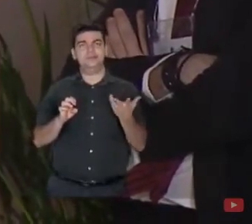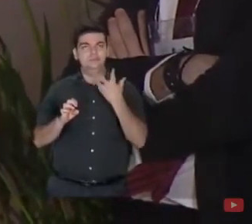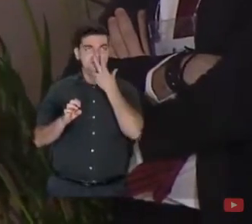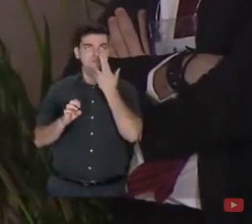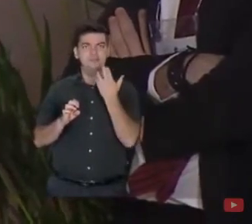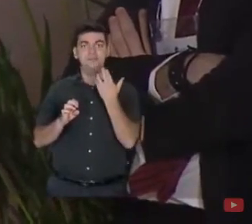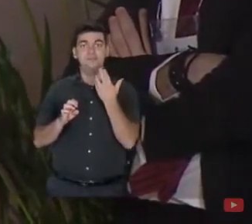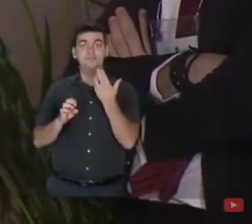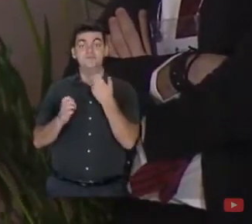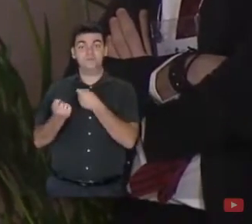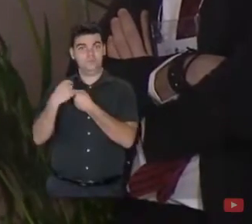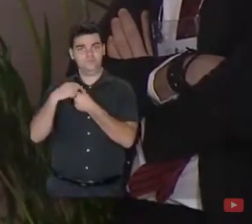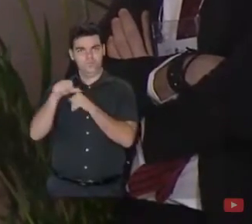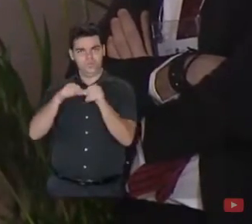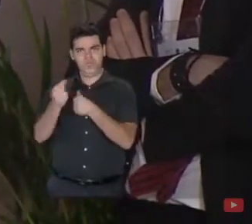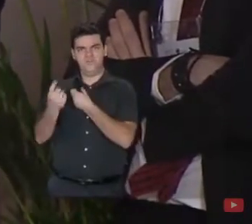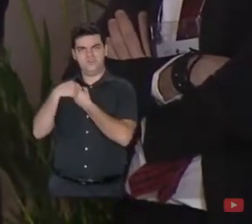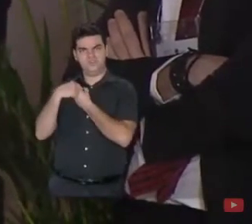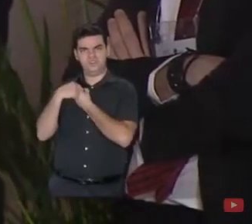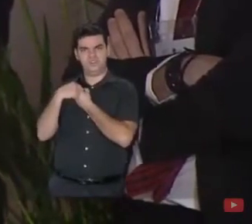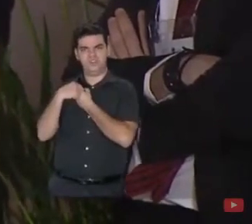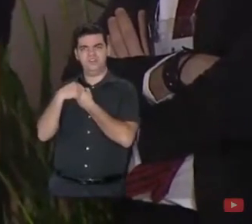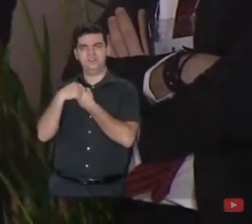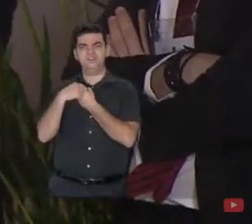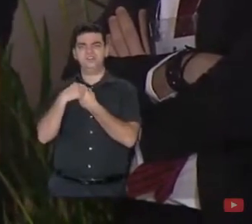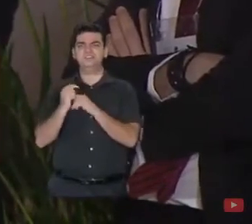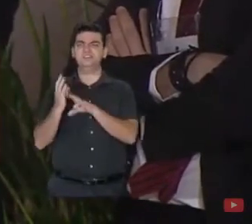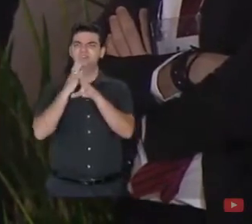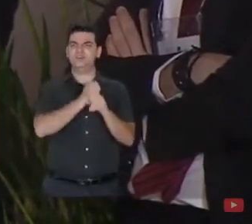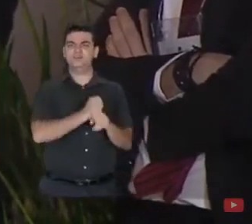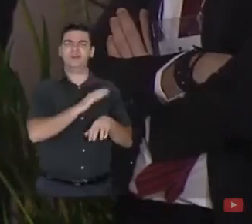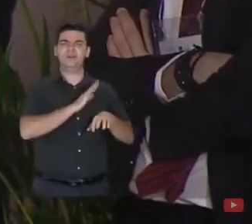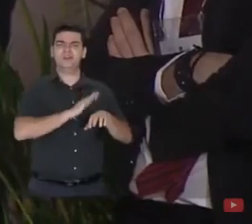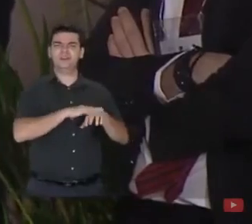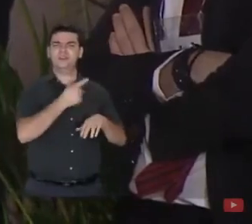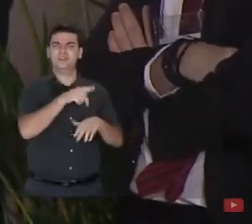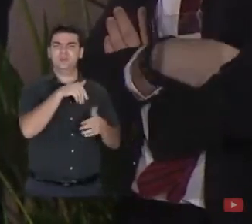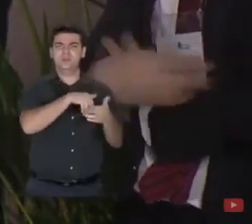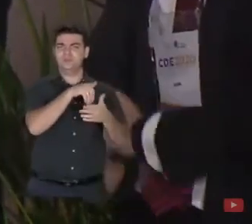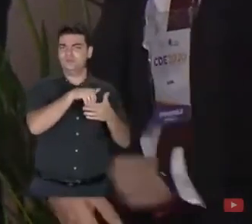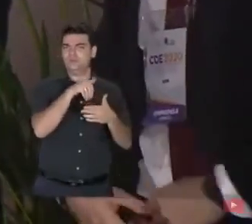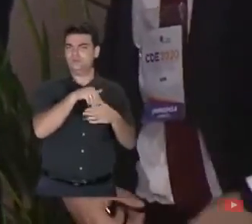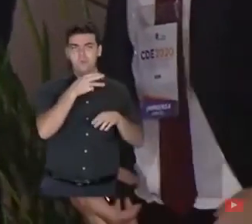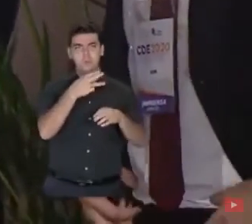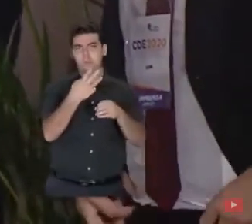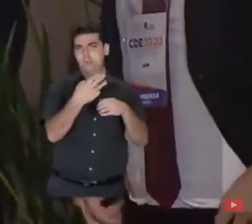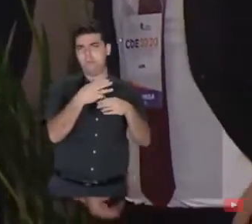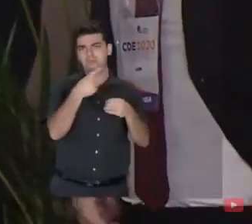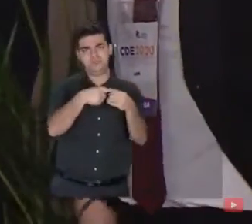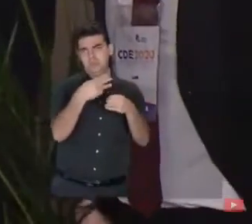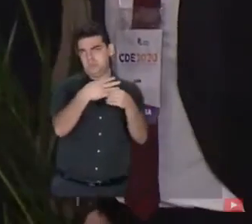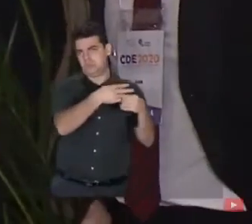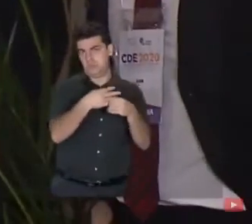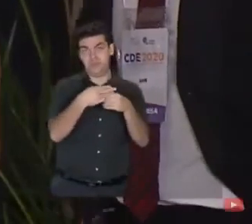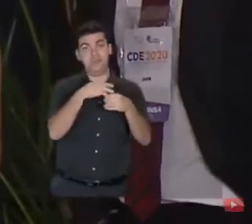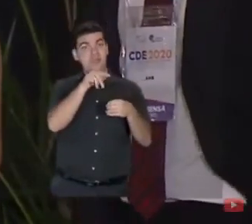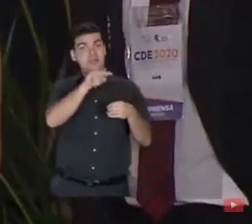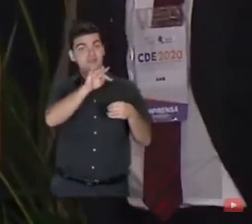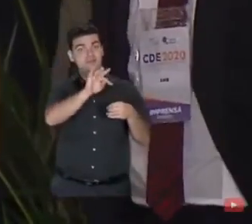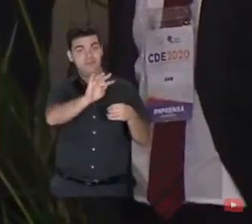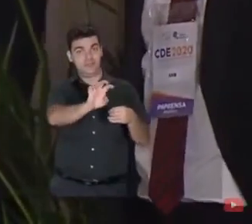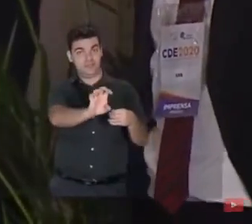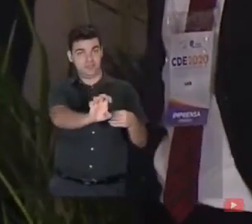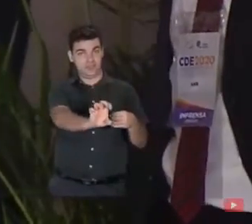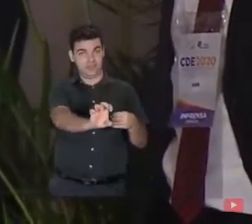voltar ao formato anterior de totalizar os votos das eleições municipais nos